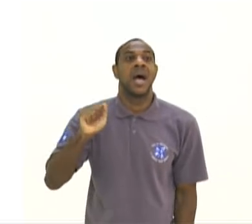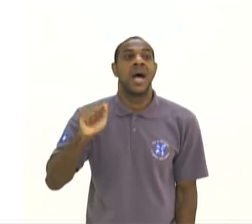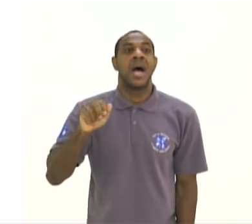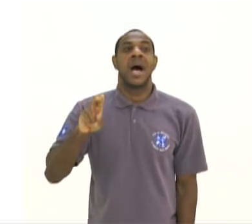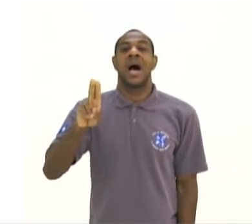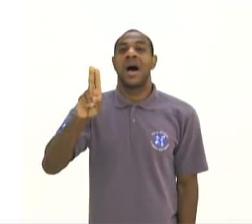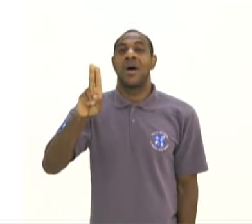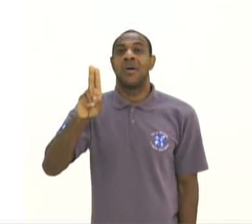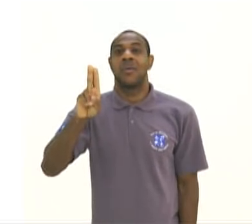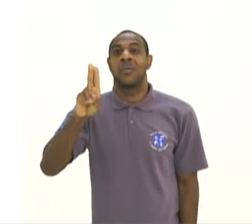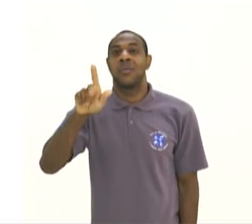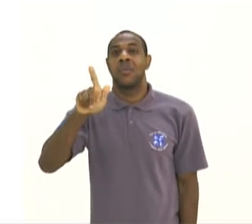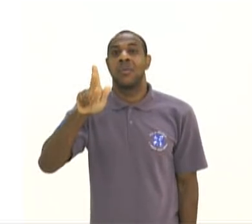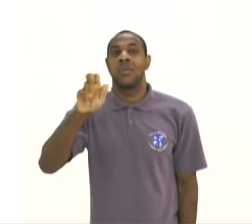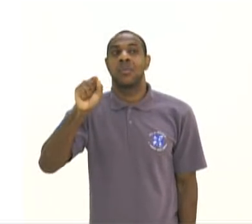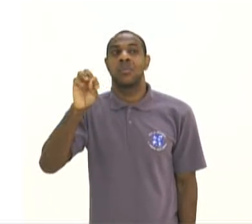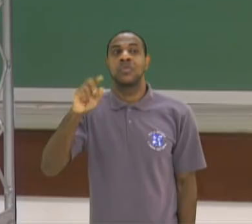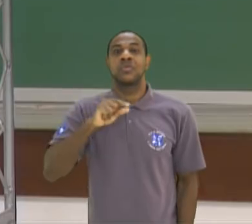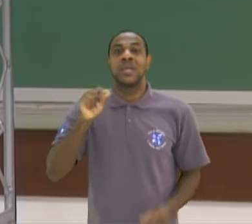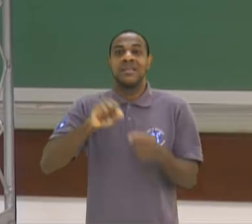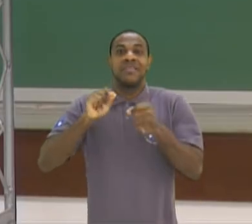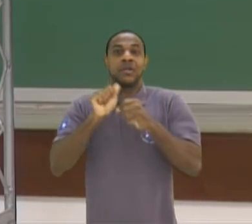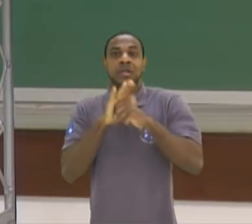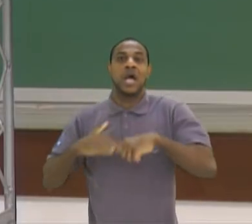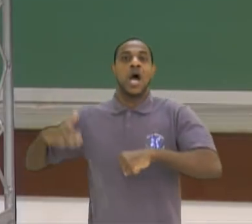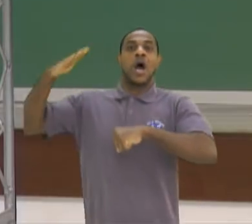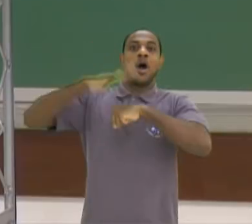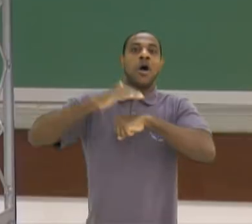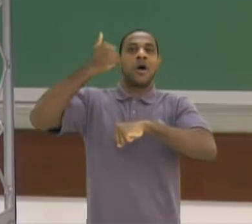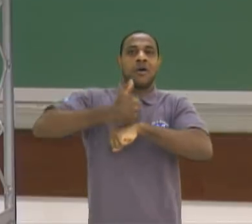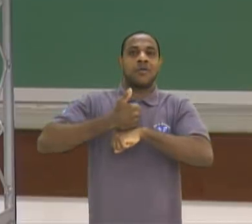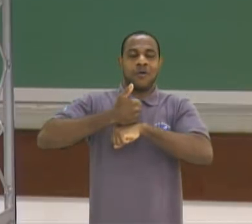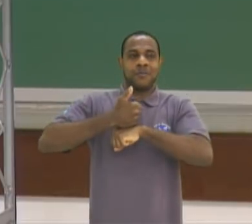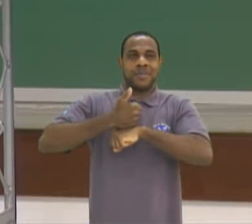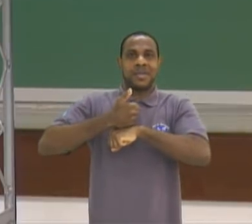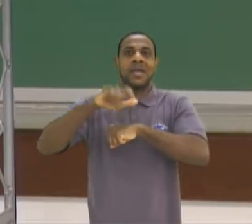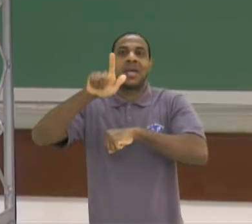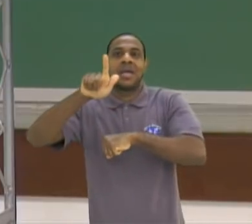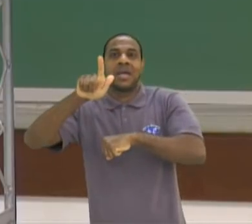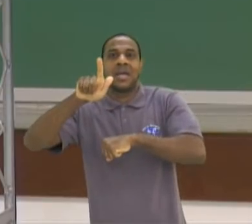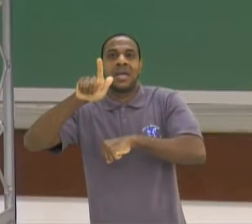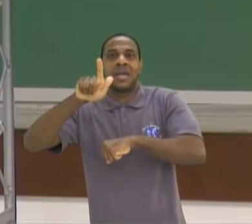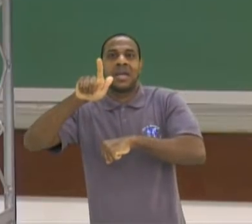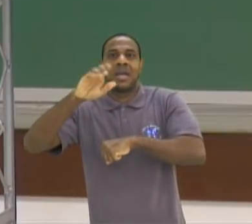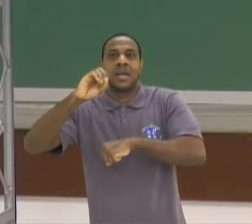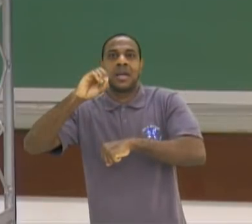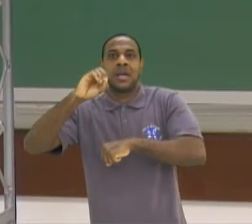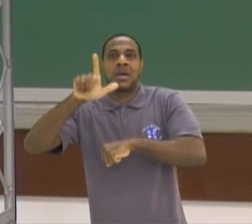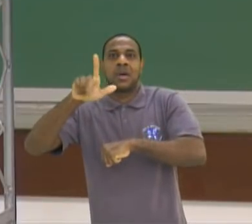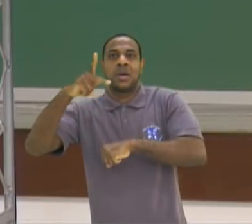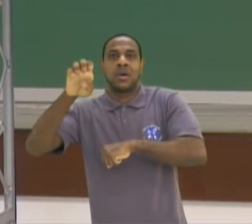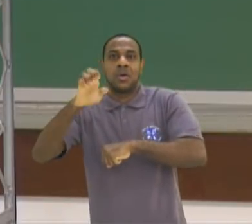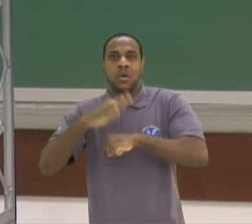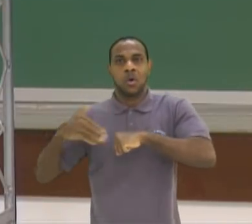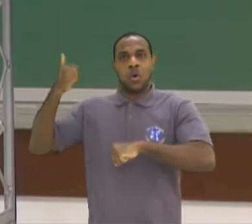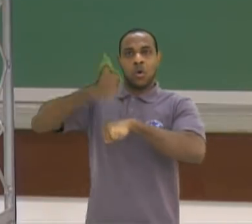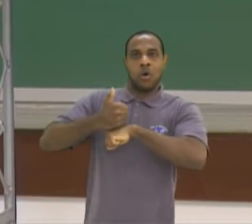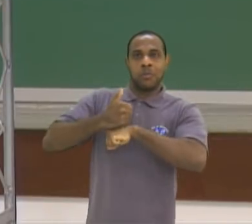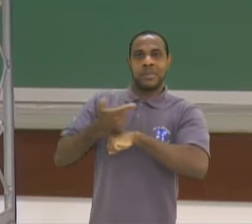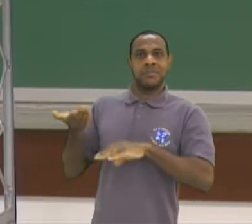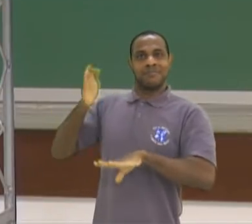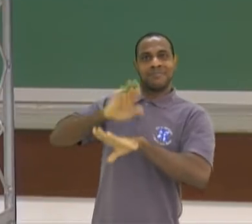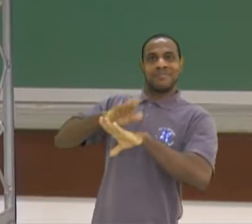que liderou o golpe contra o presidente. Fazia parte, então, dessa alta oficialidade do